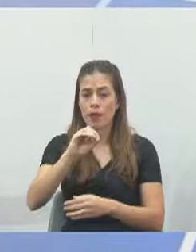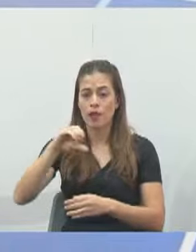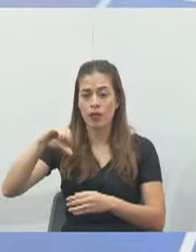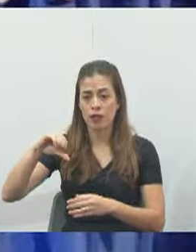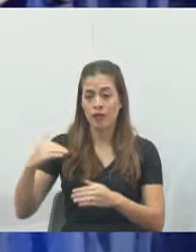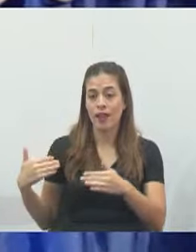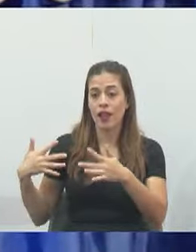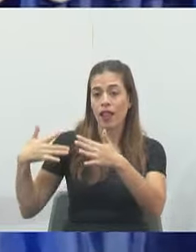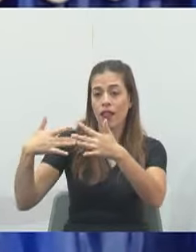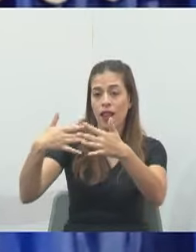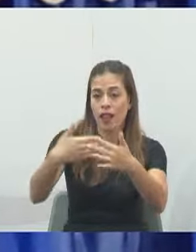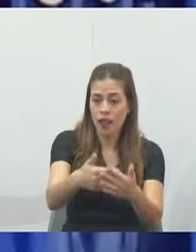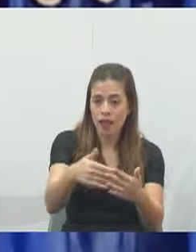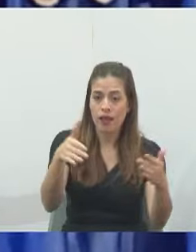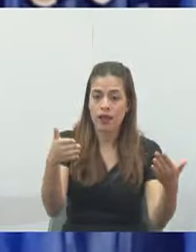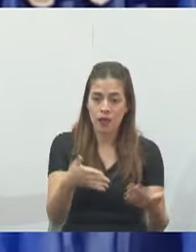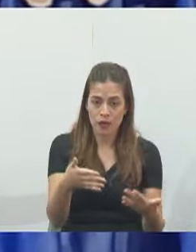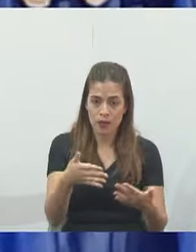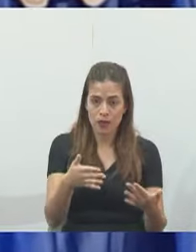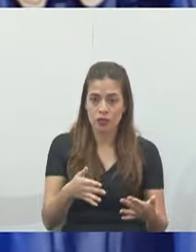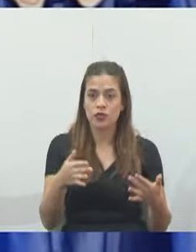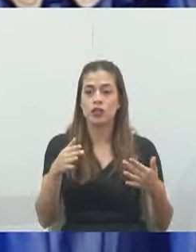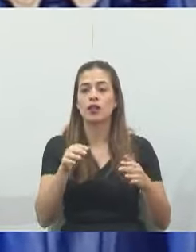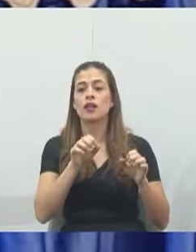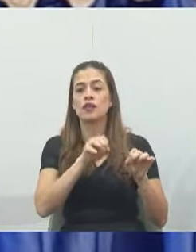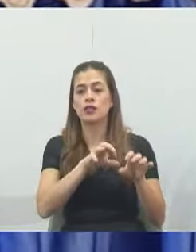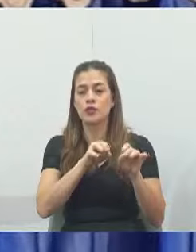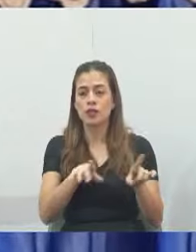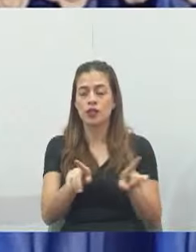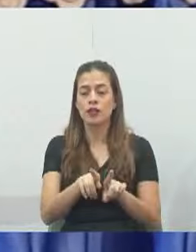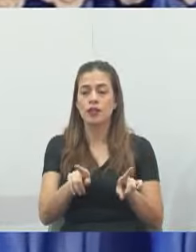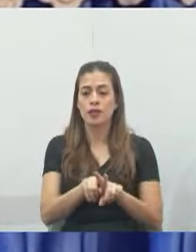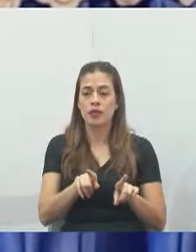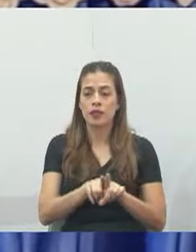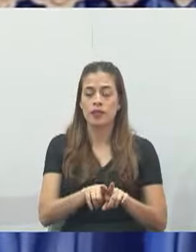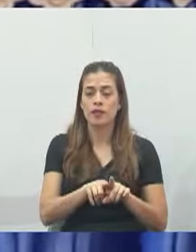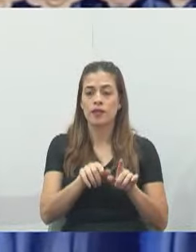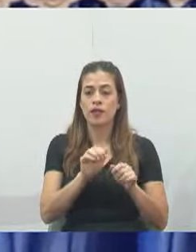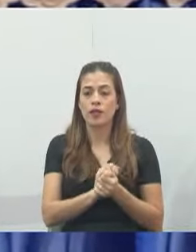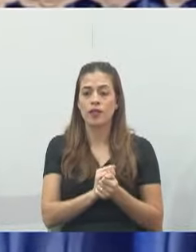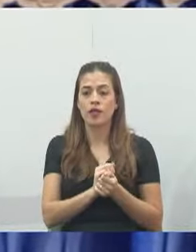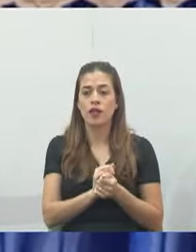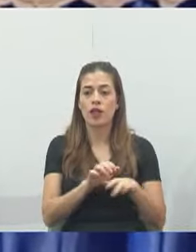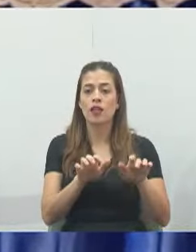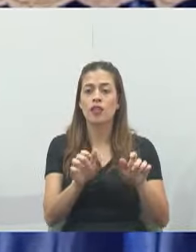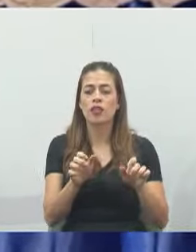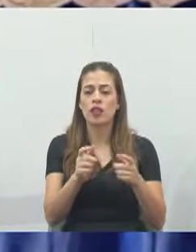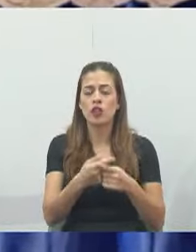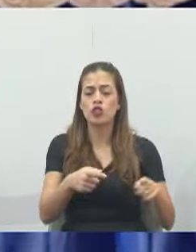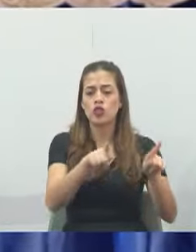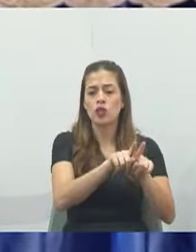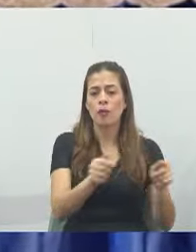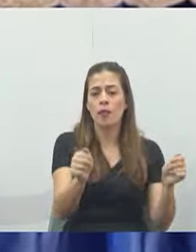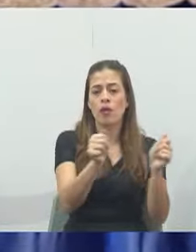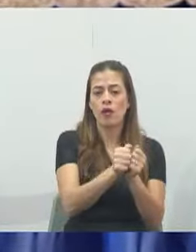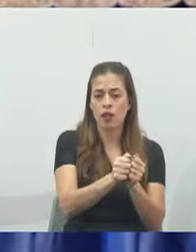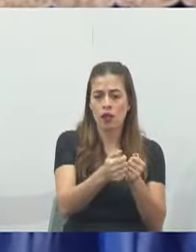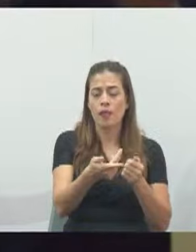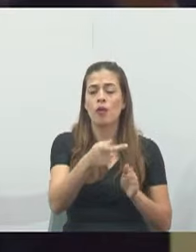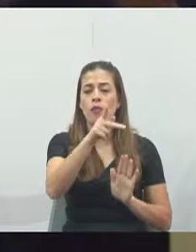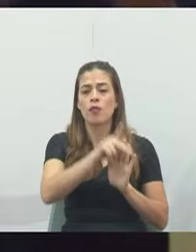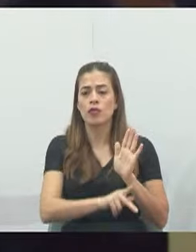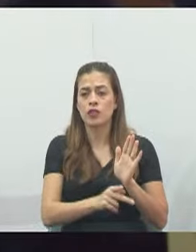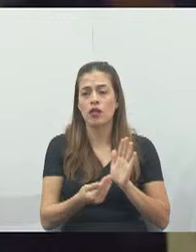quando lecionou e foi sócio administrativo, vendendo um apartamento e um carro para custear seu